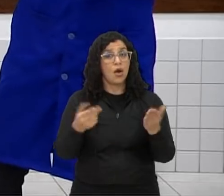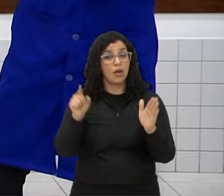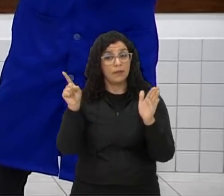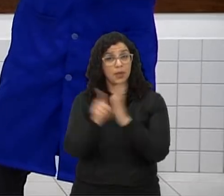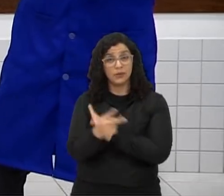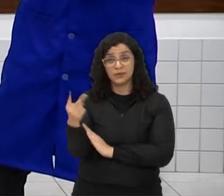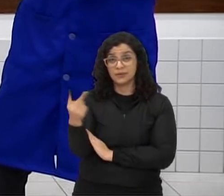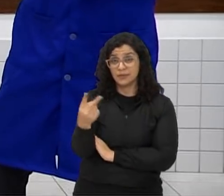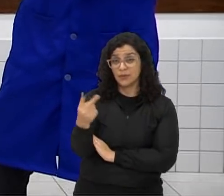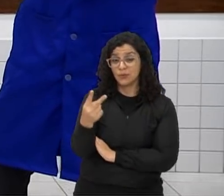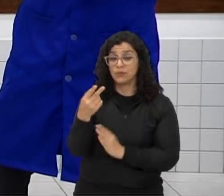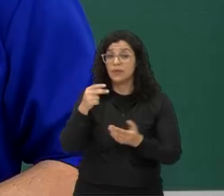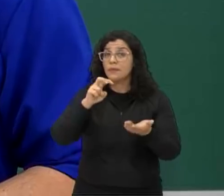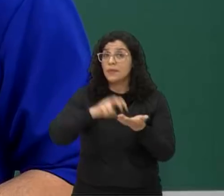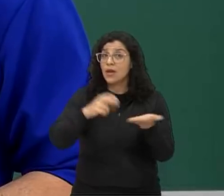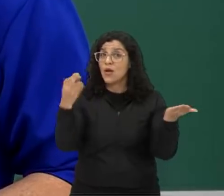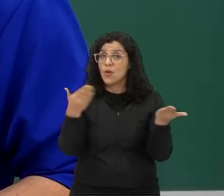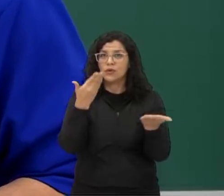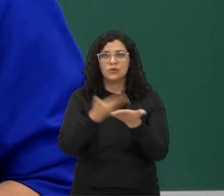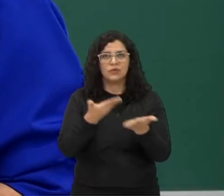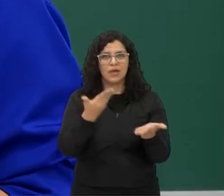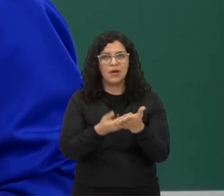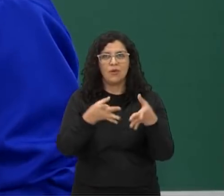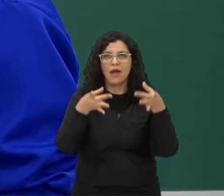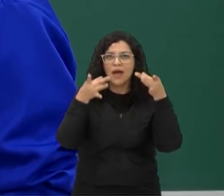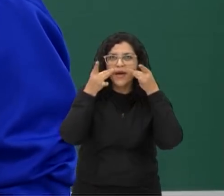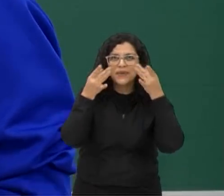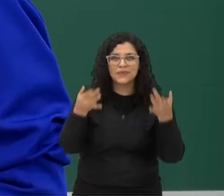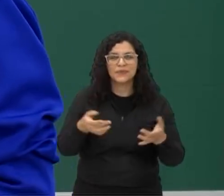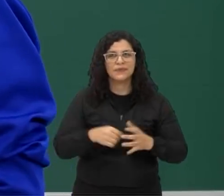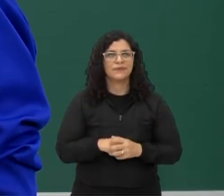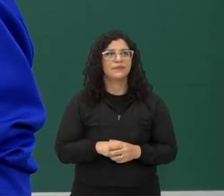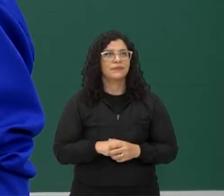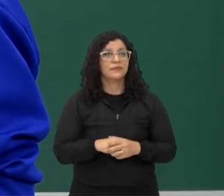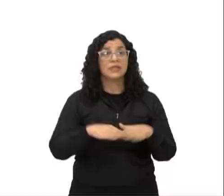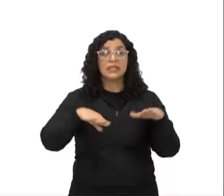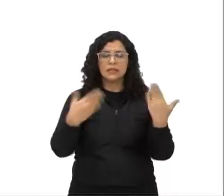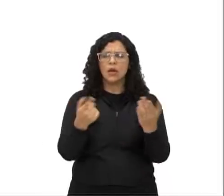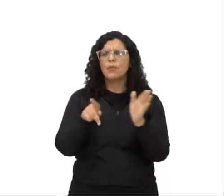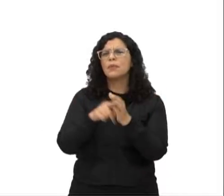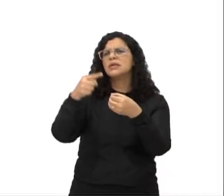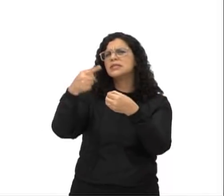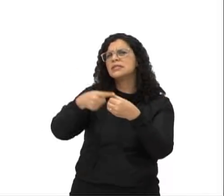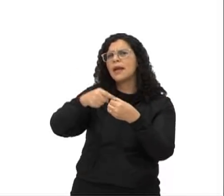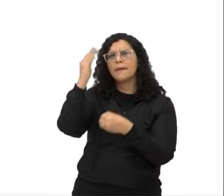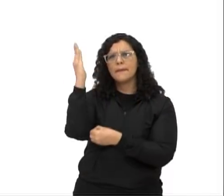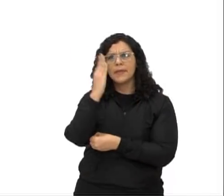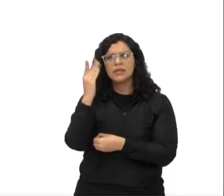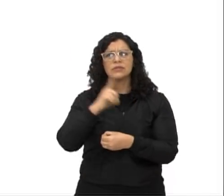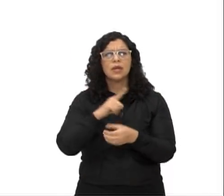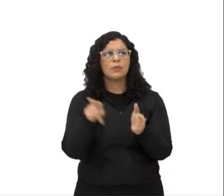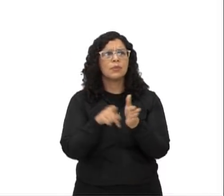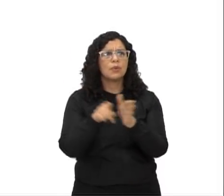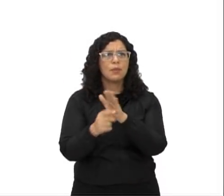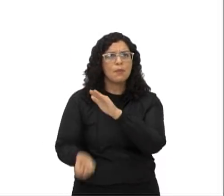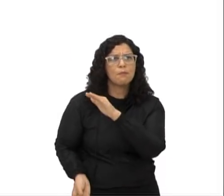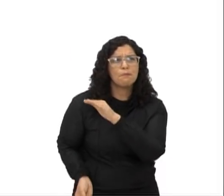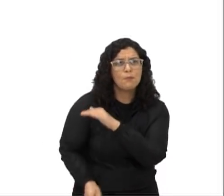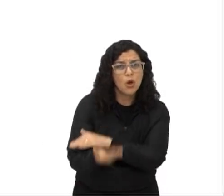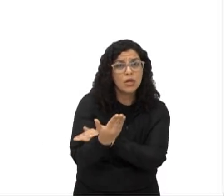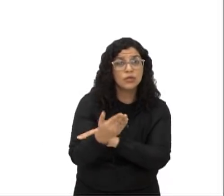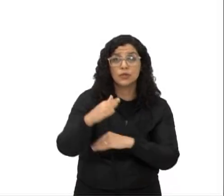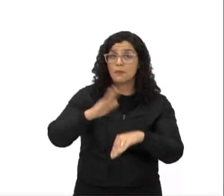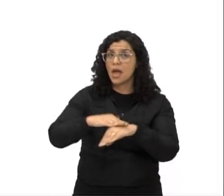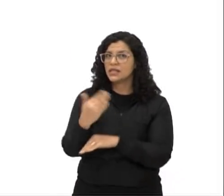Segundo quiz da nossa manhã, dessa nossa aula ao vivo. Em que cidade brasileira o boliche